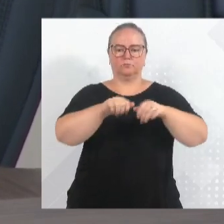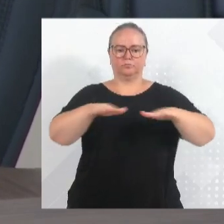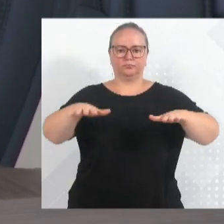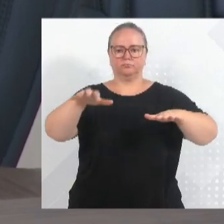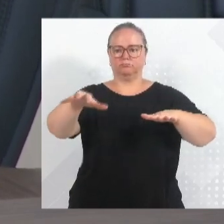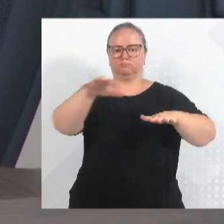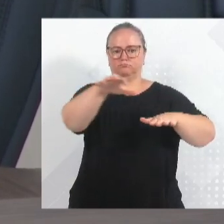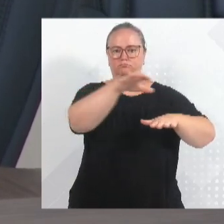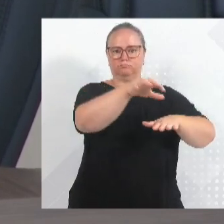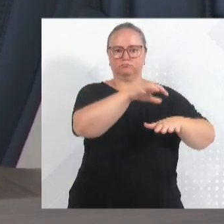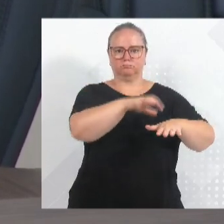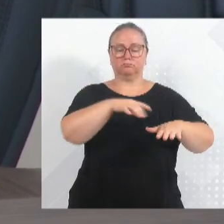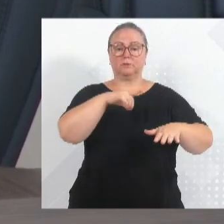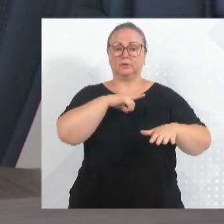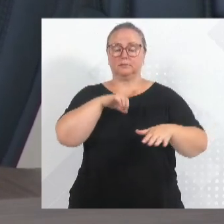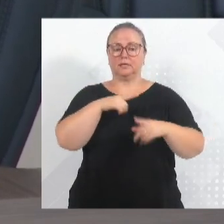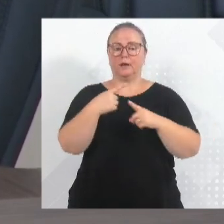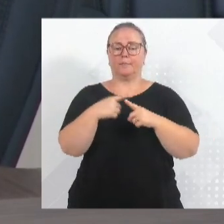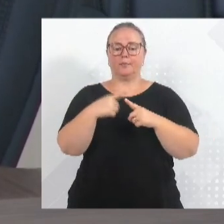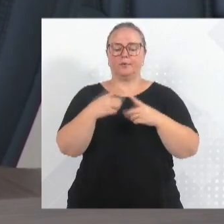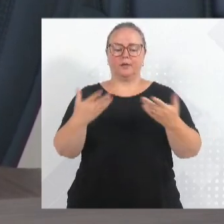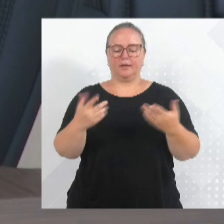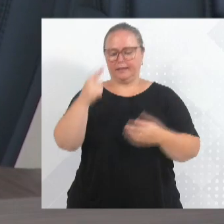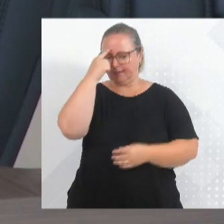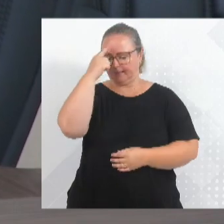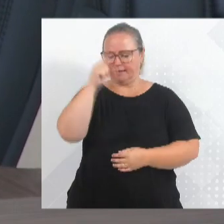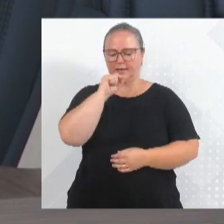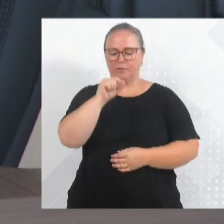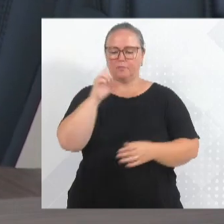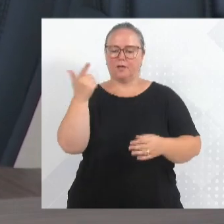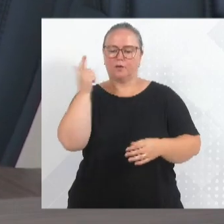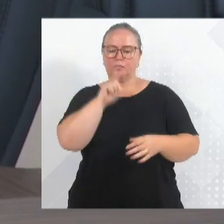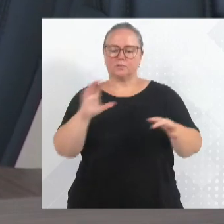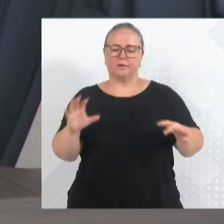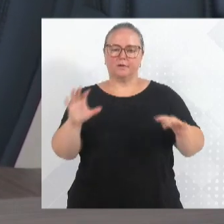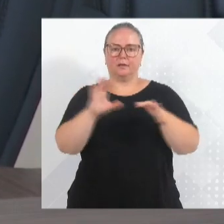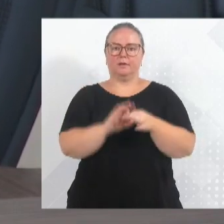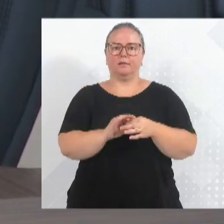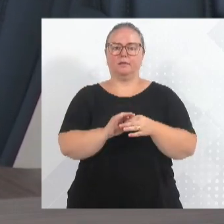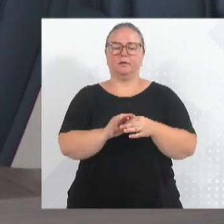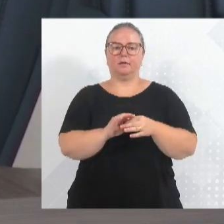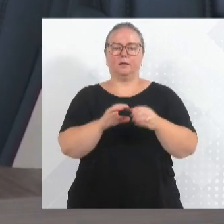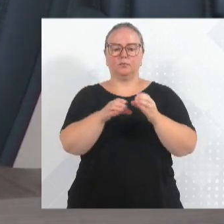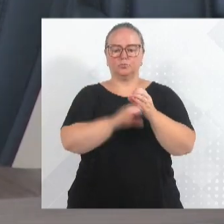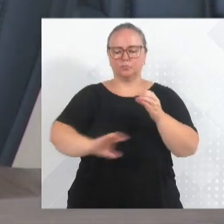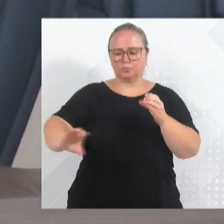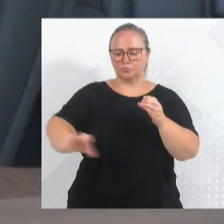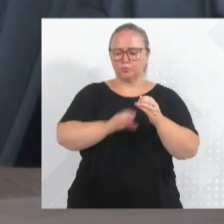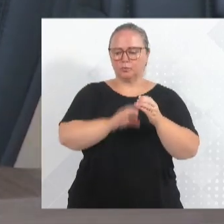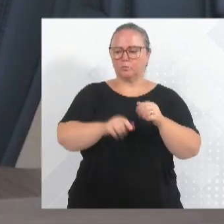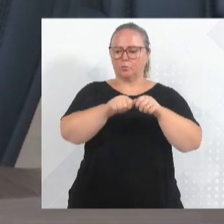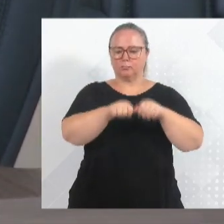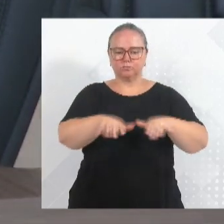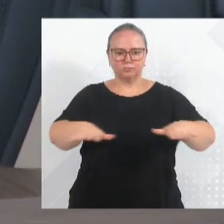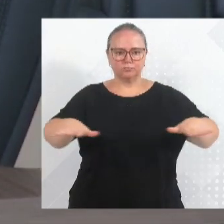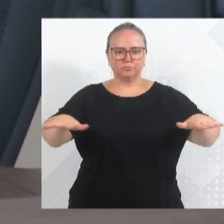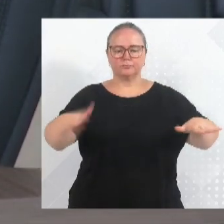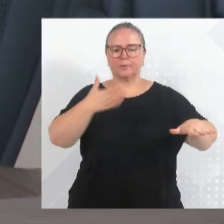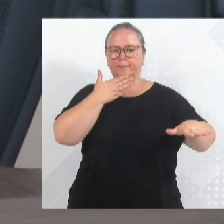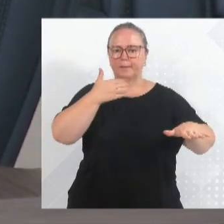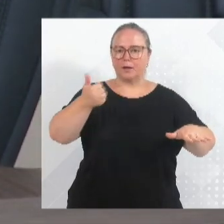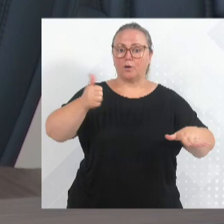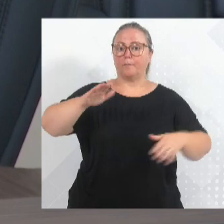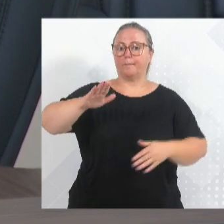tenha a centralização da gestão e utilize-se a tubulação para poder fazer a distribuição, que é melhor, é mais barato.